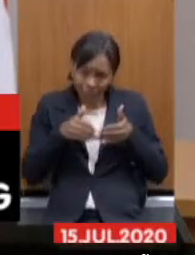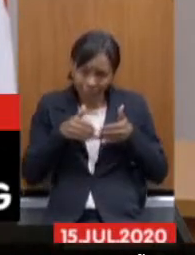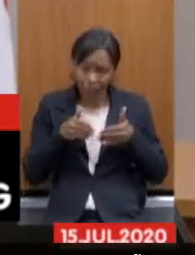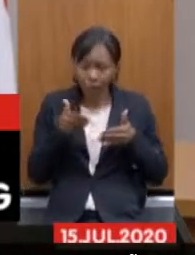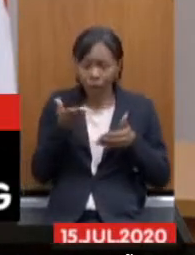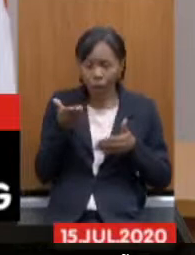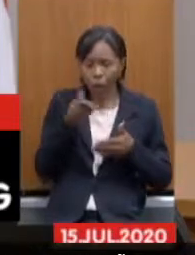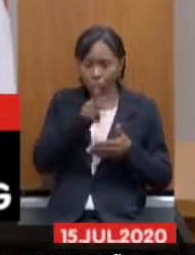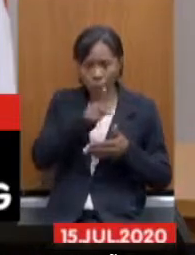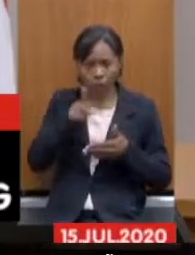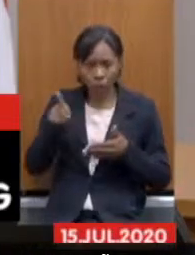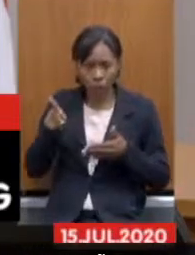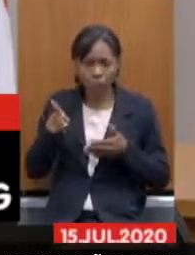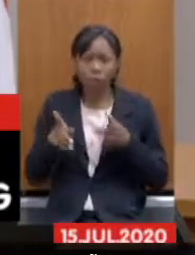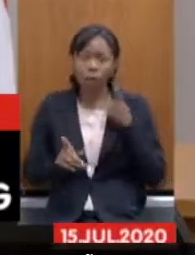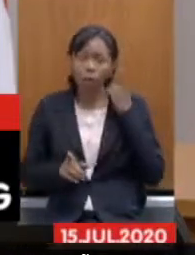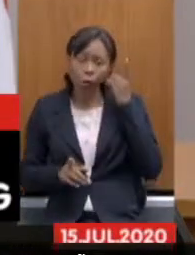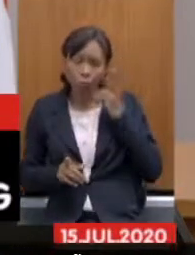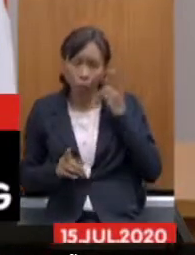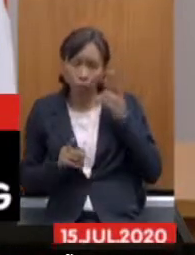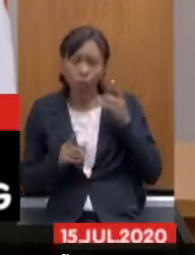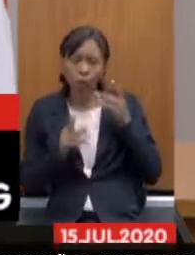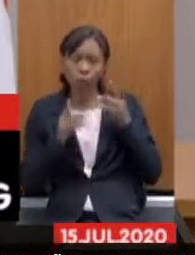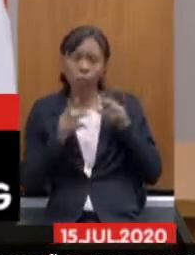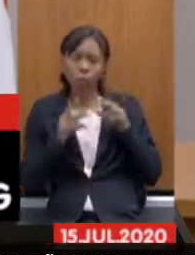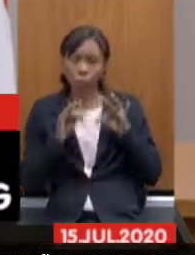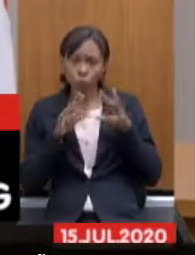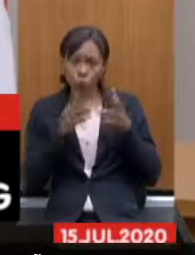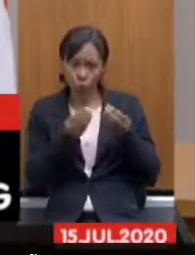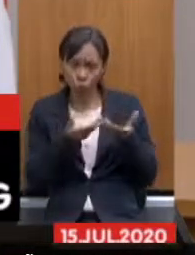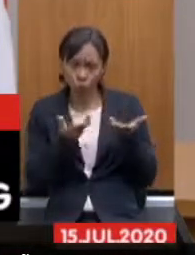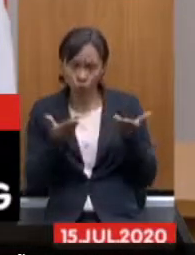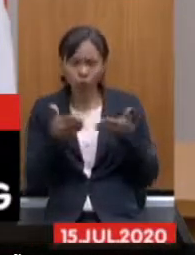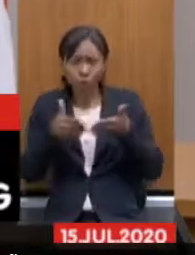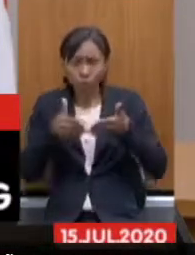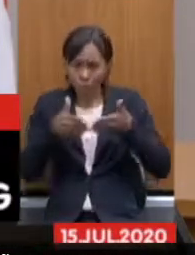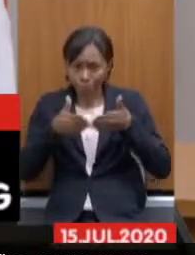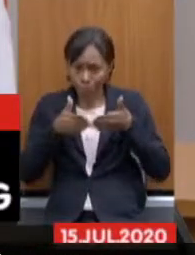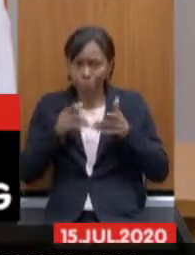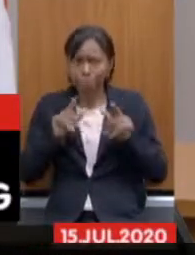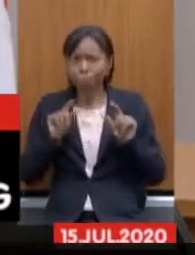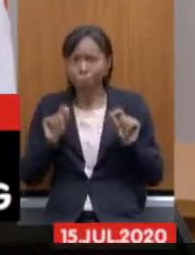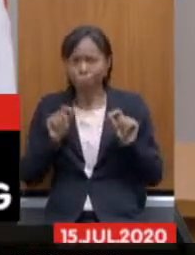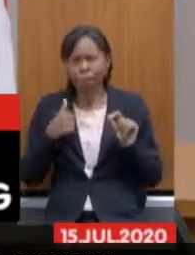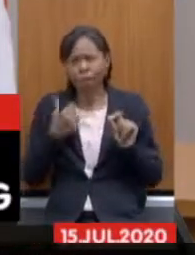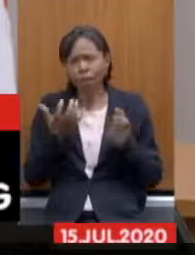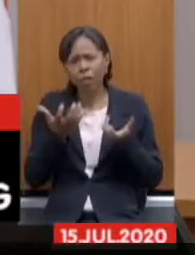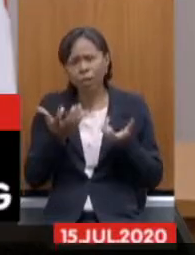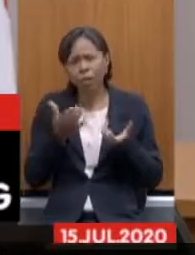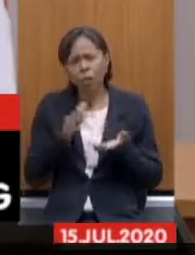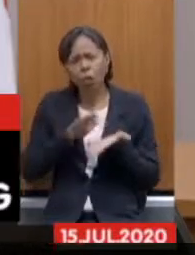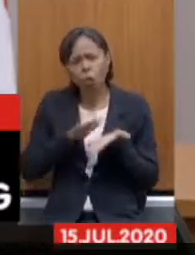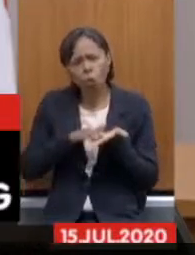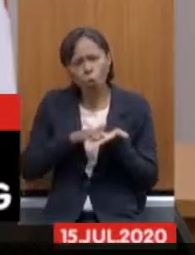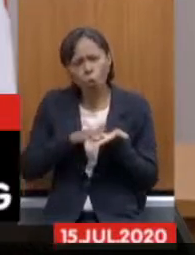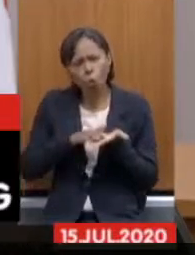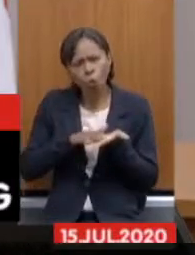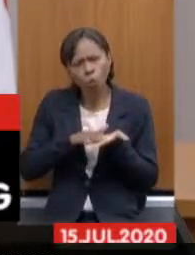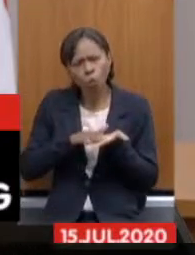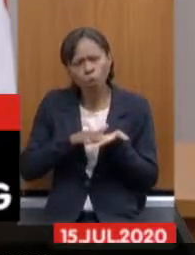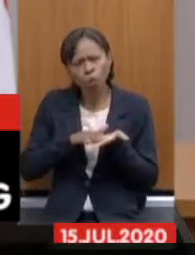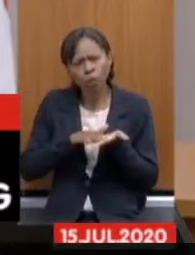e as deputadas e os deputados foi mortalmente e eu queria fazer uma homenagem